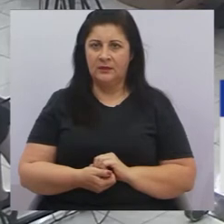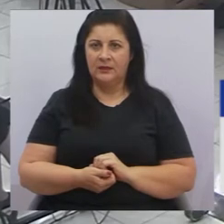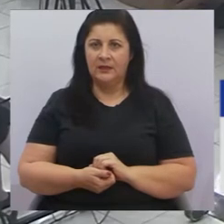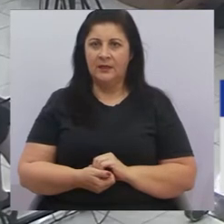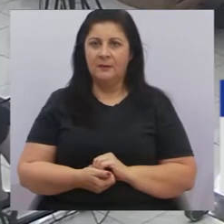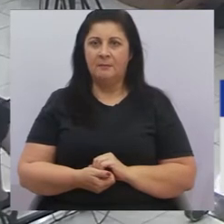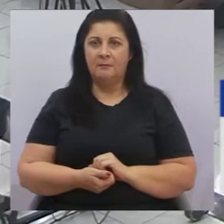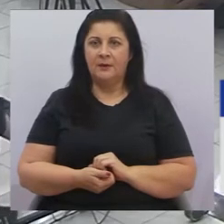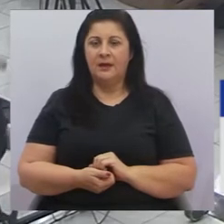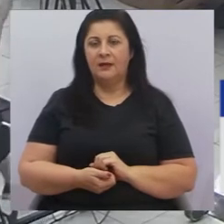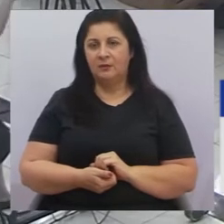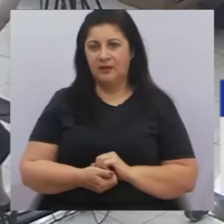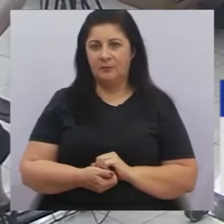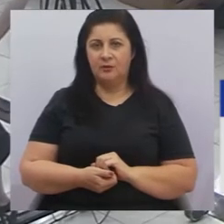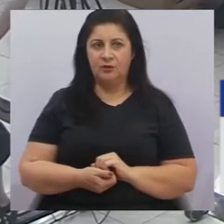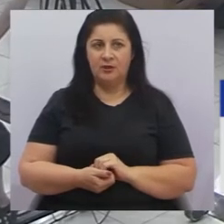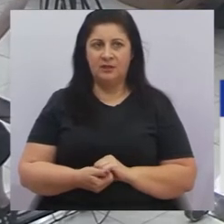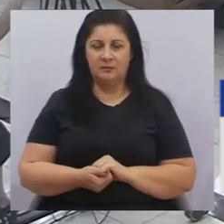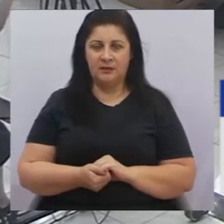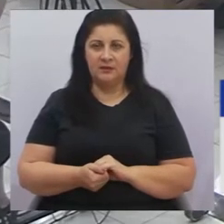Nós somos a favor